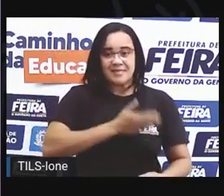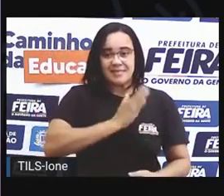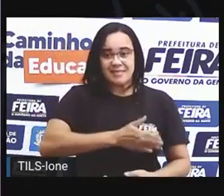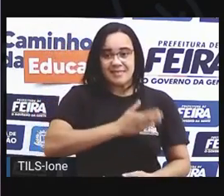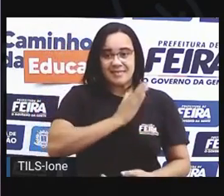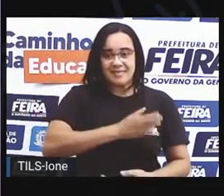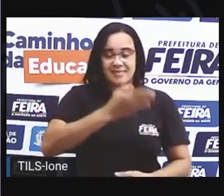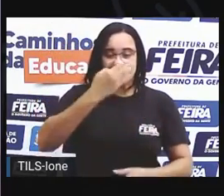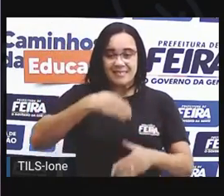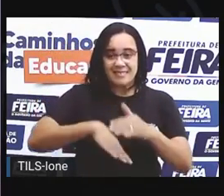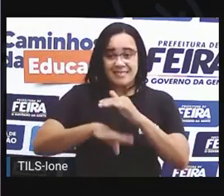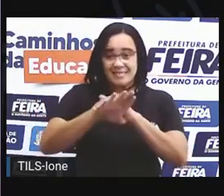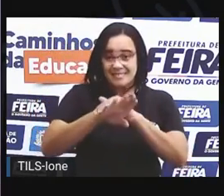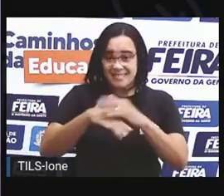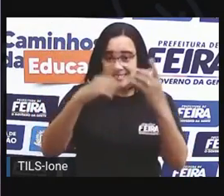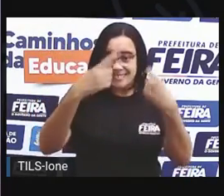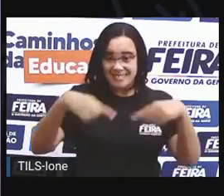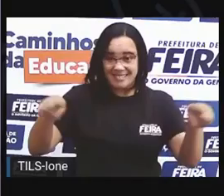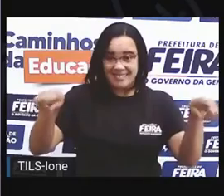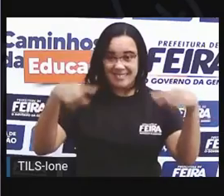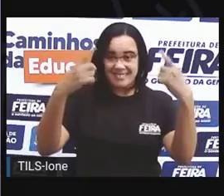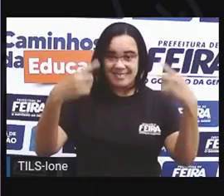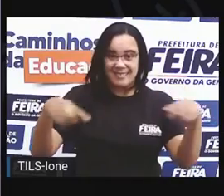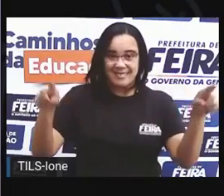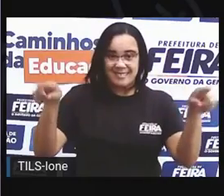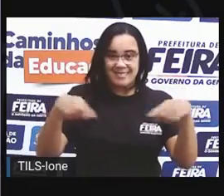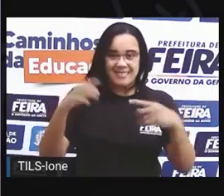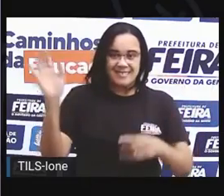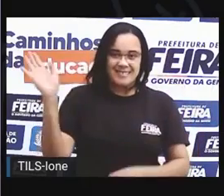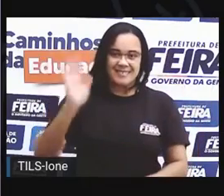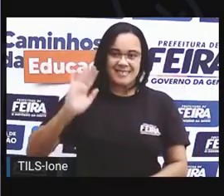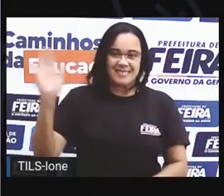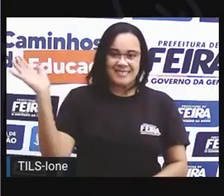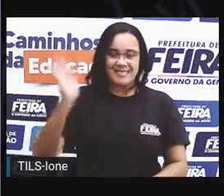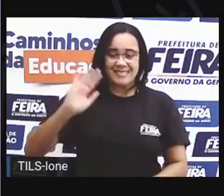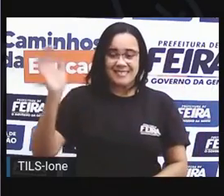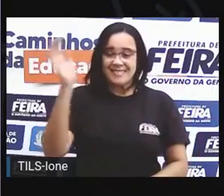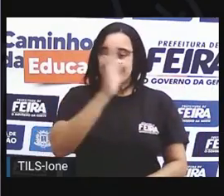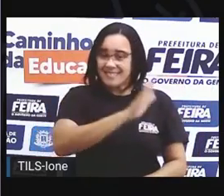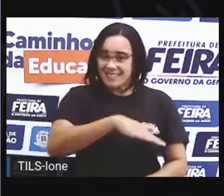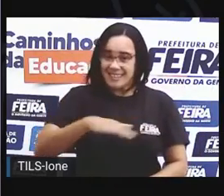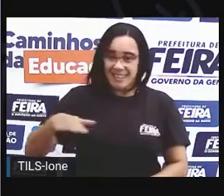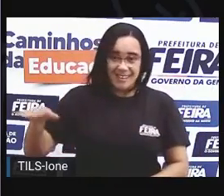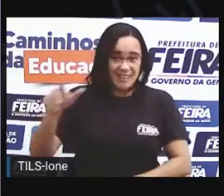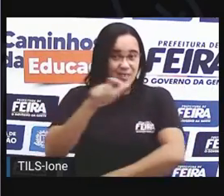guardarei essa canção. Tchau, meninas!